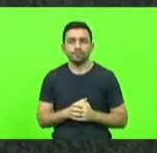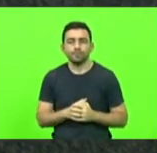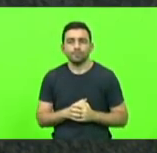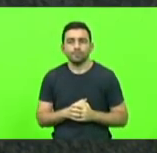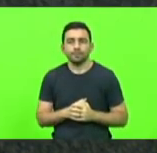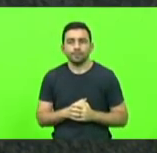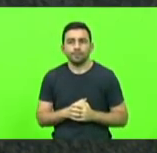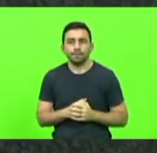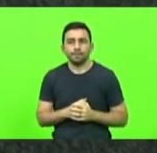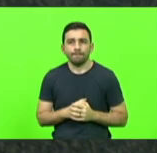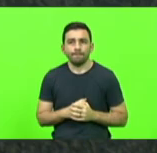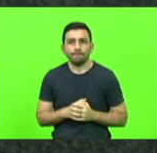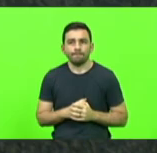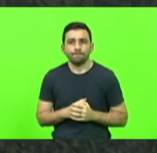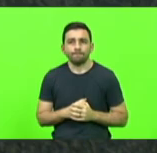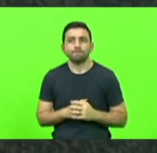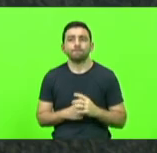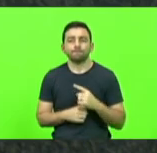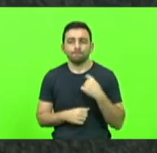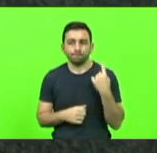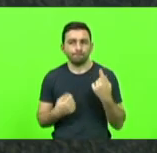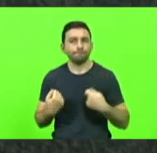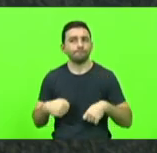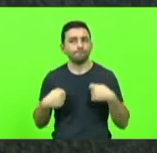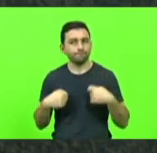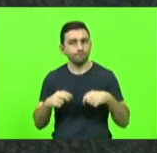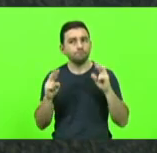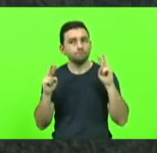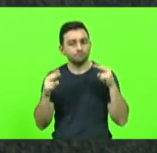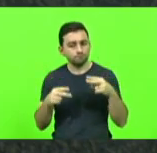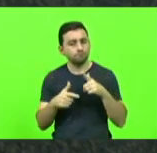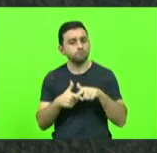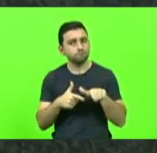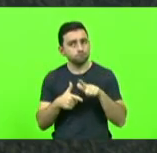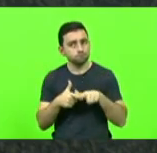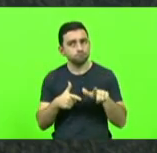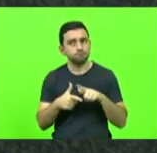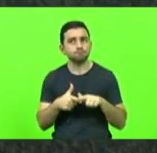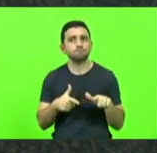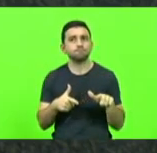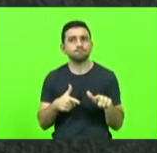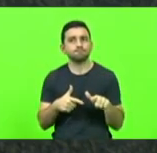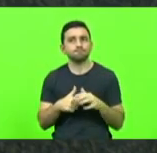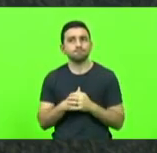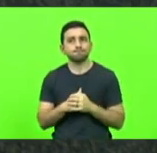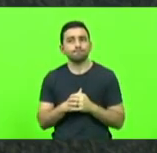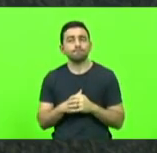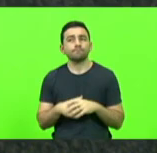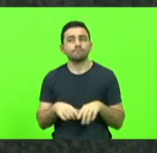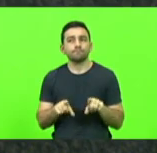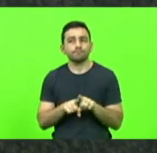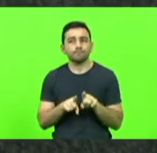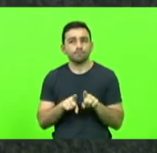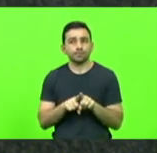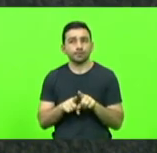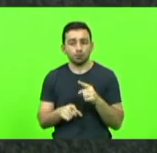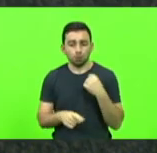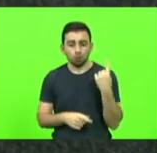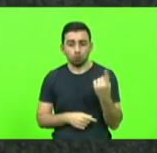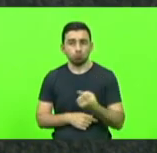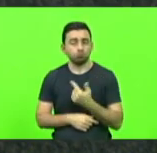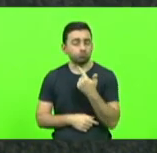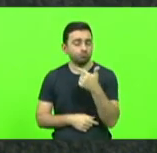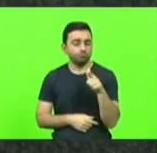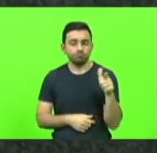E nós temos que olhar para essas situações, né? Inclusive, não temos nenhum